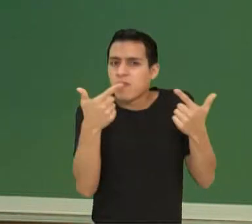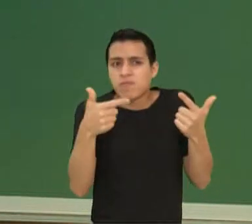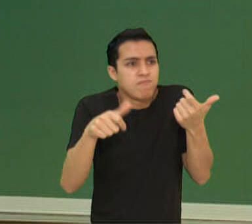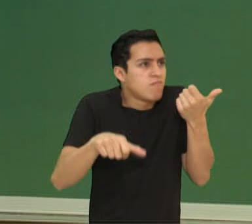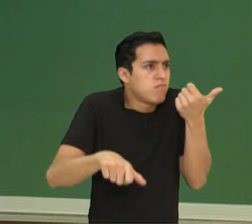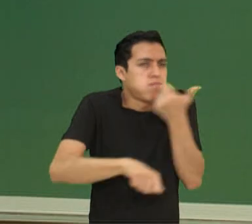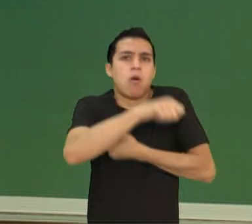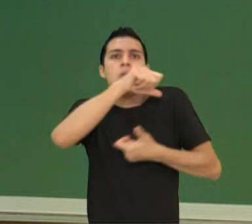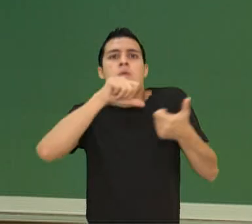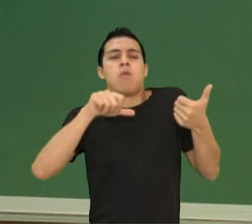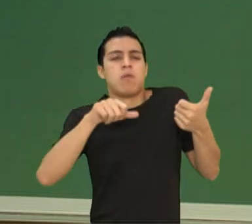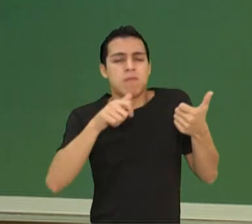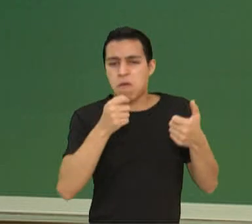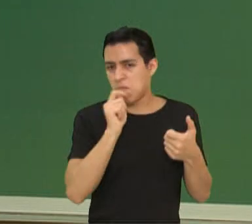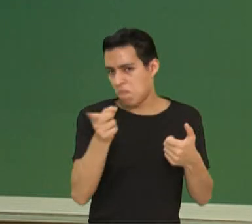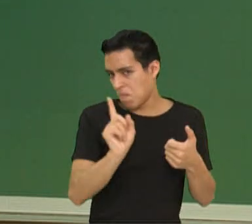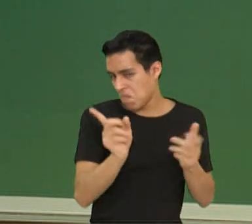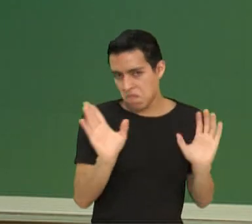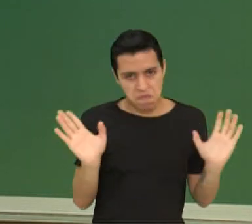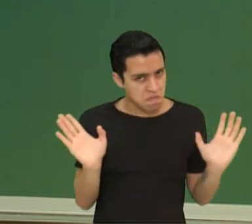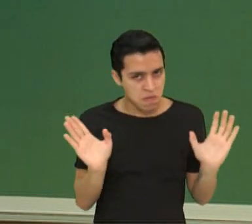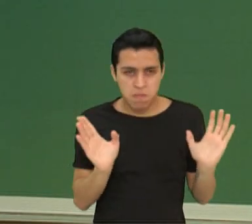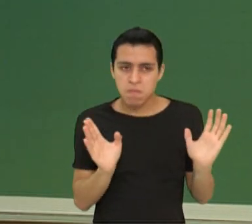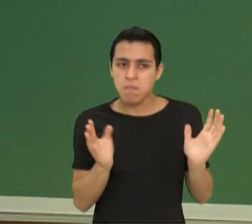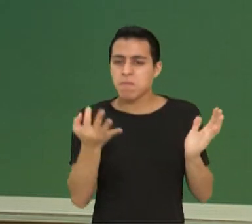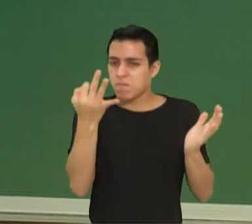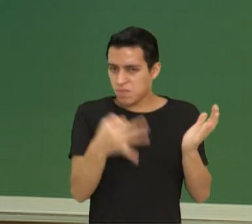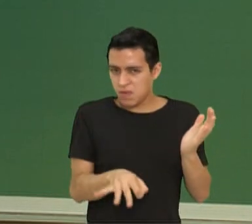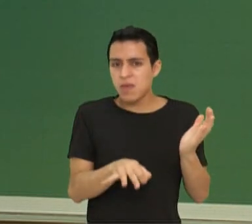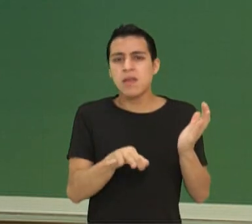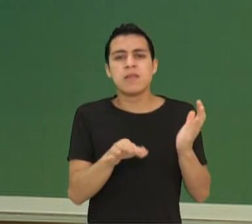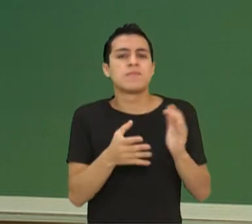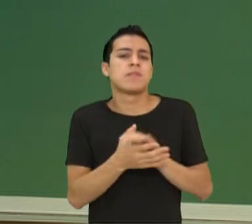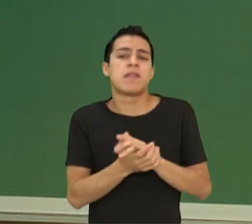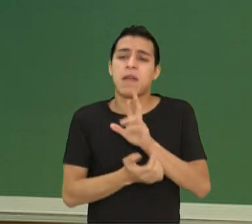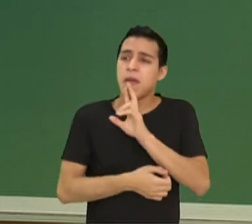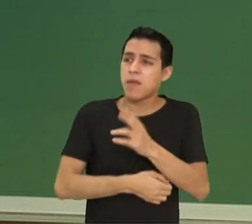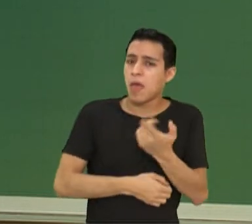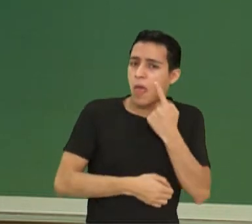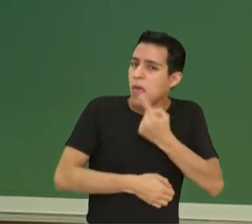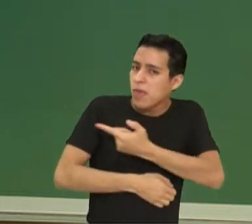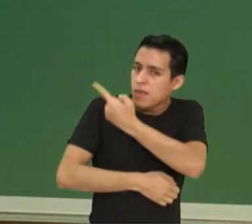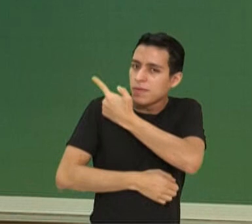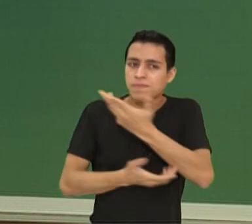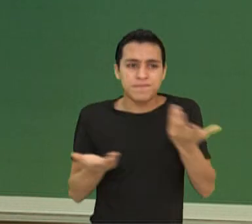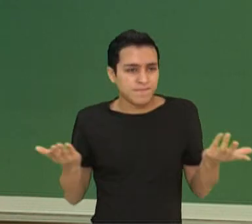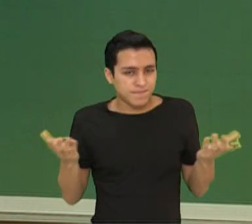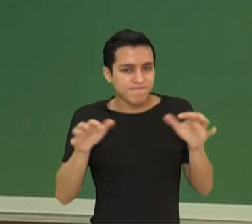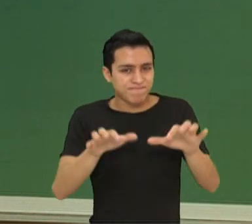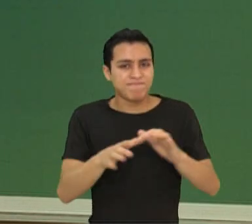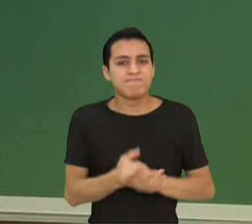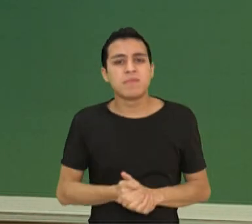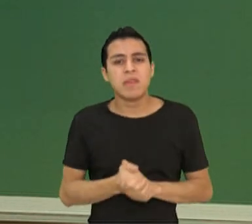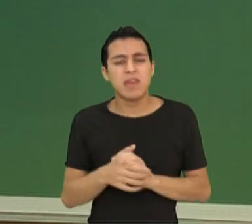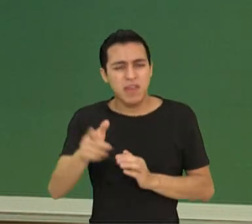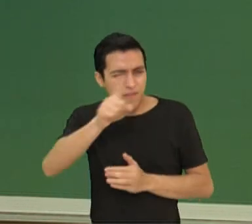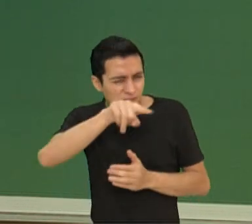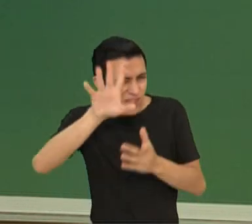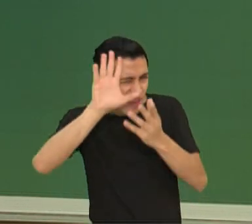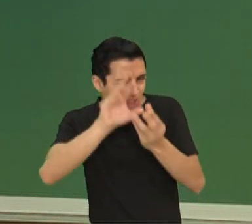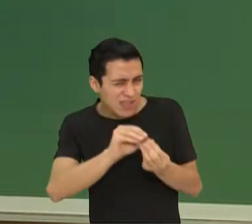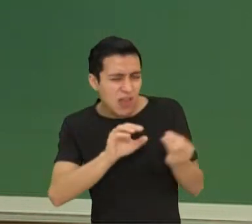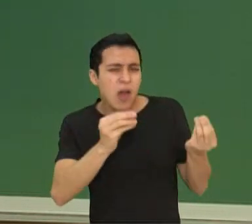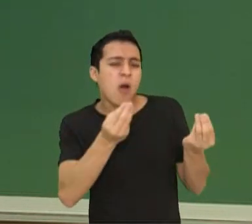transformações radicais nesse momento. Então, esta é a resposta. E aí? Vocês entenderam